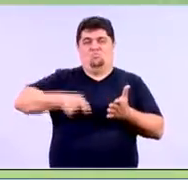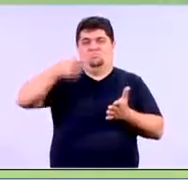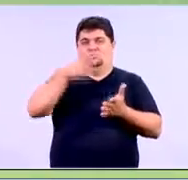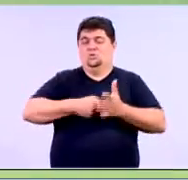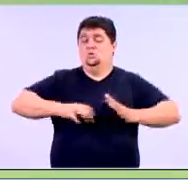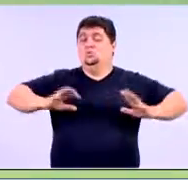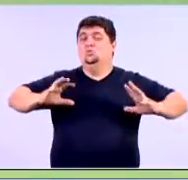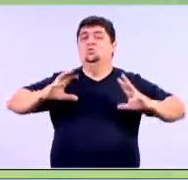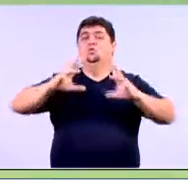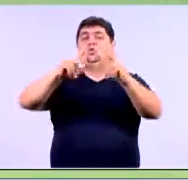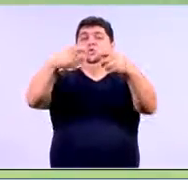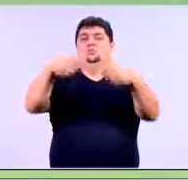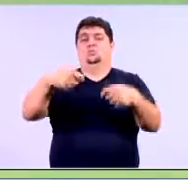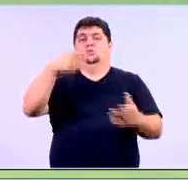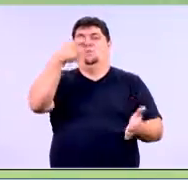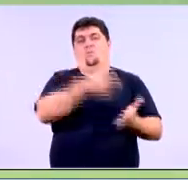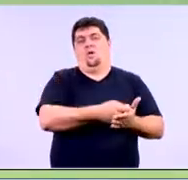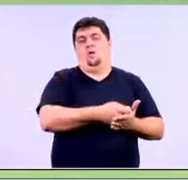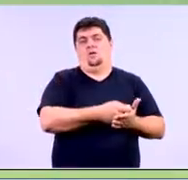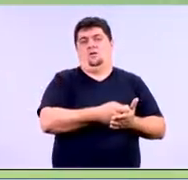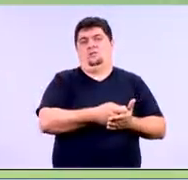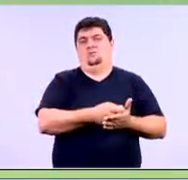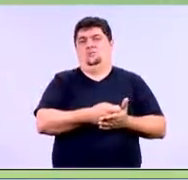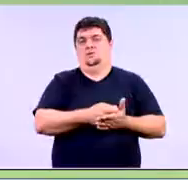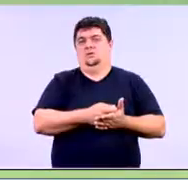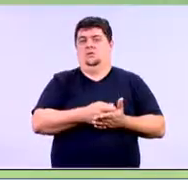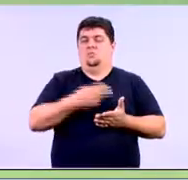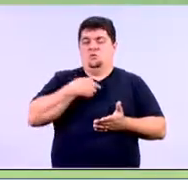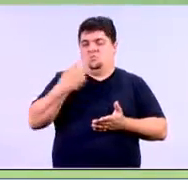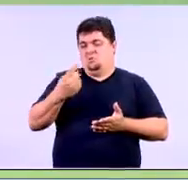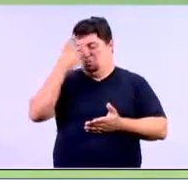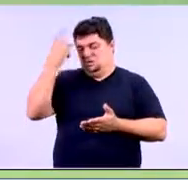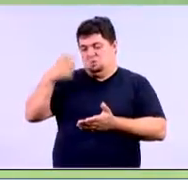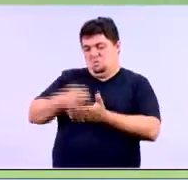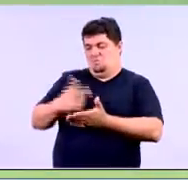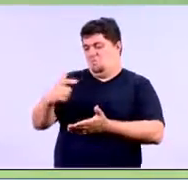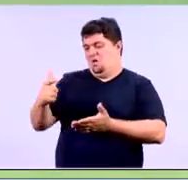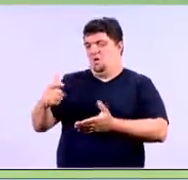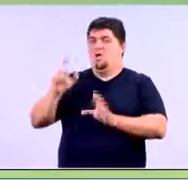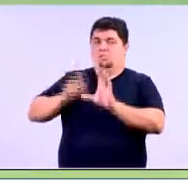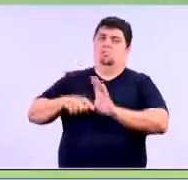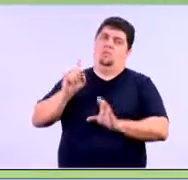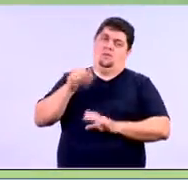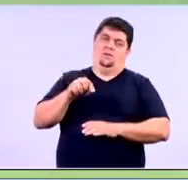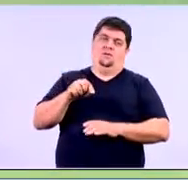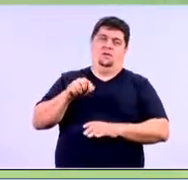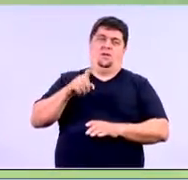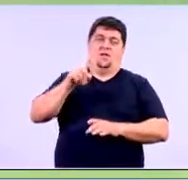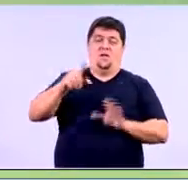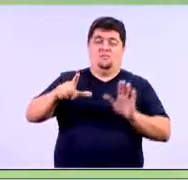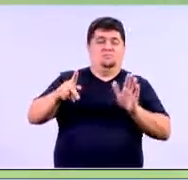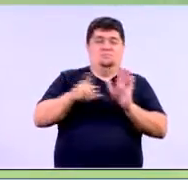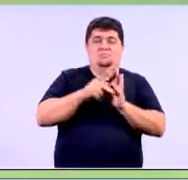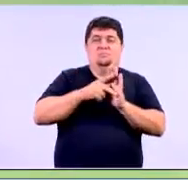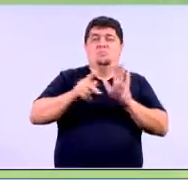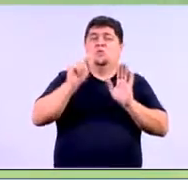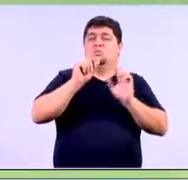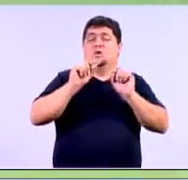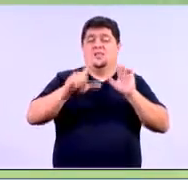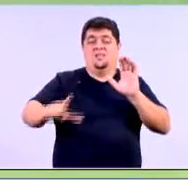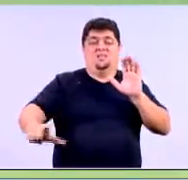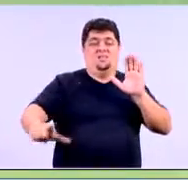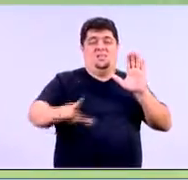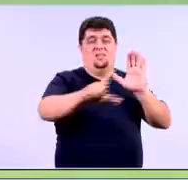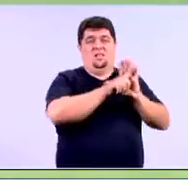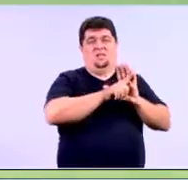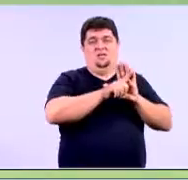o devido tributo realizado ao fato gerador. E instituída mediante lei, isso aqui nós já explanamos, depende de